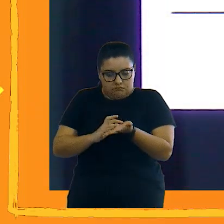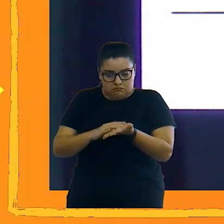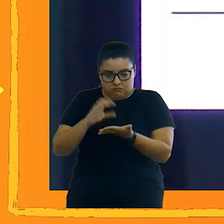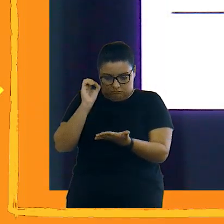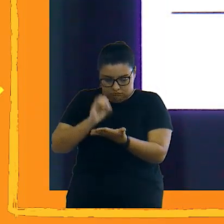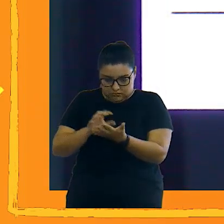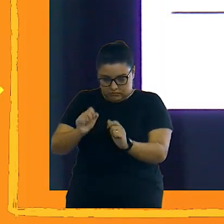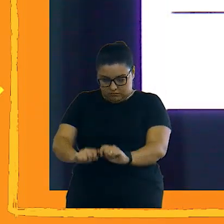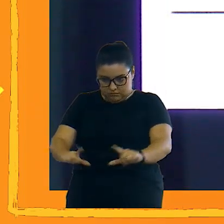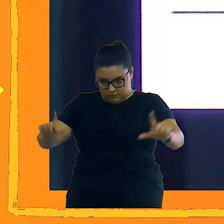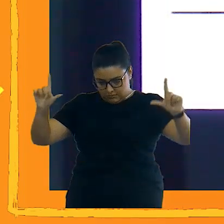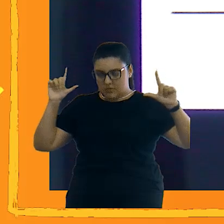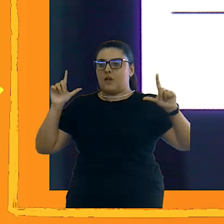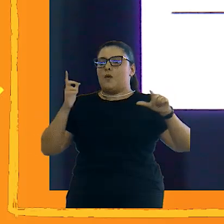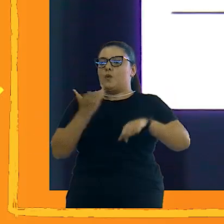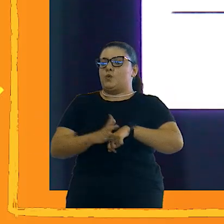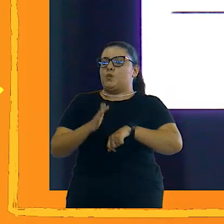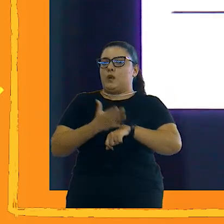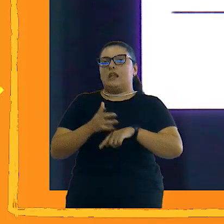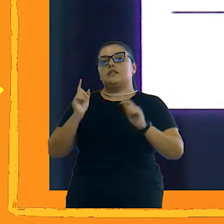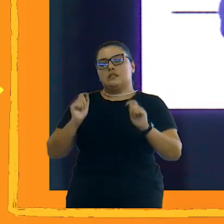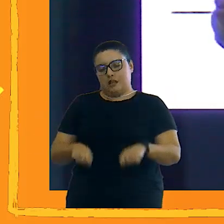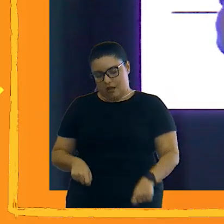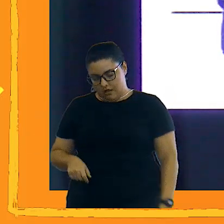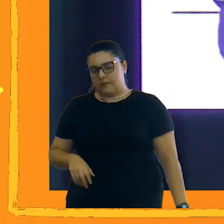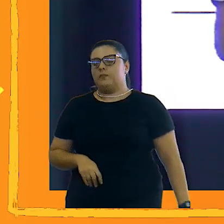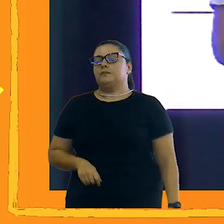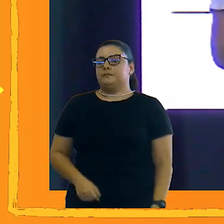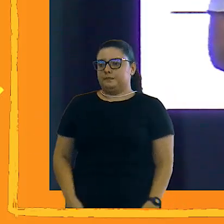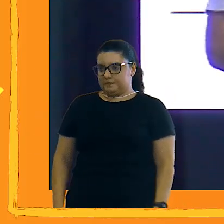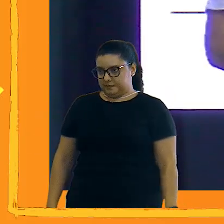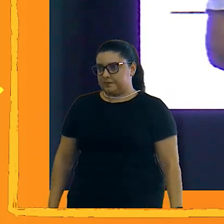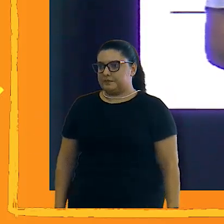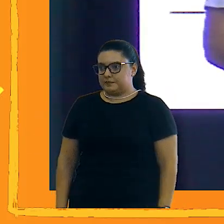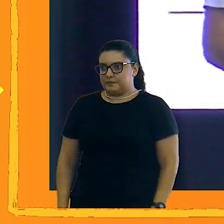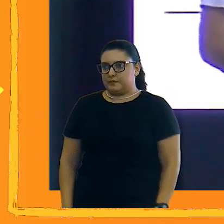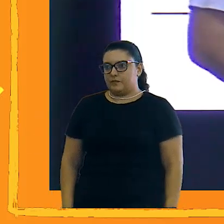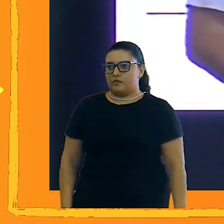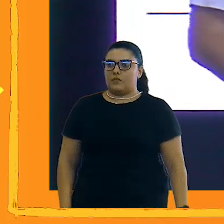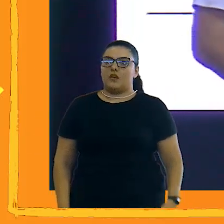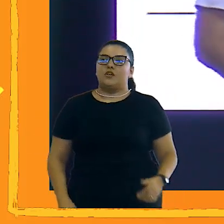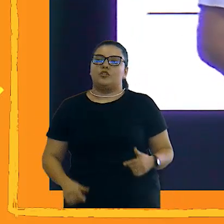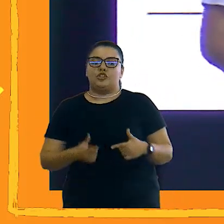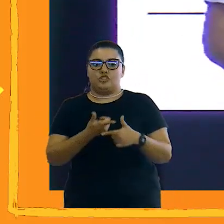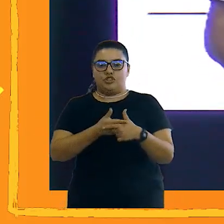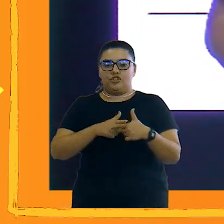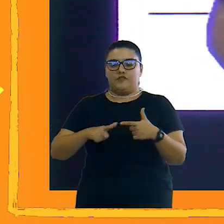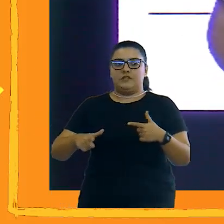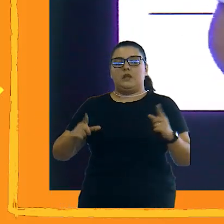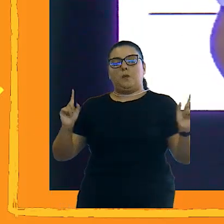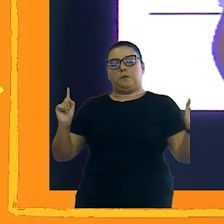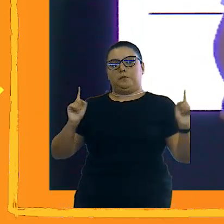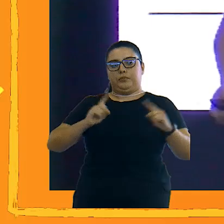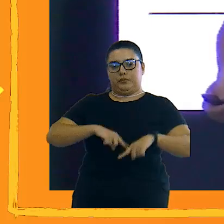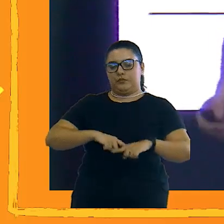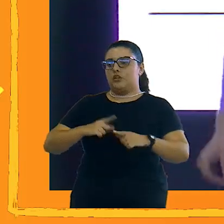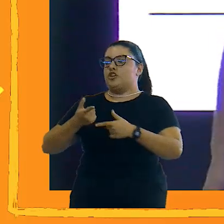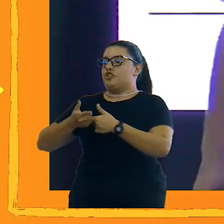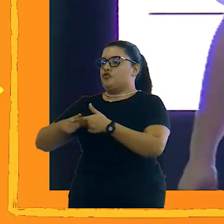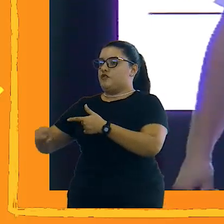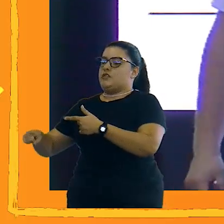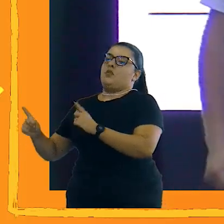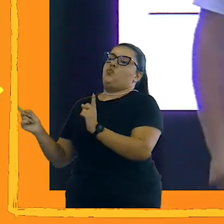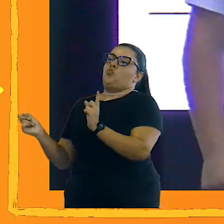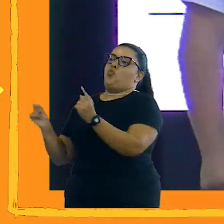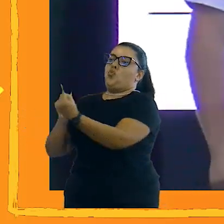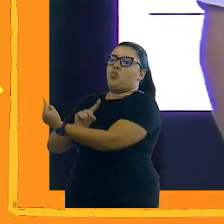isso exercícios de grandezas proporcionais vai aparecer divisão diretamente proporcional e divisão inversamente